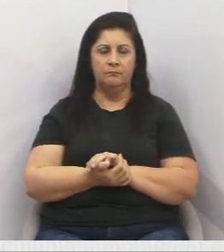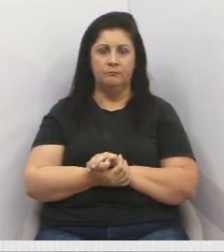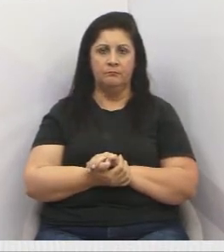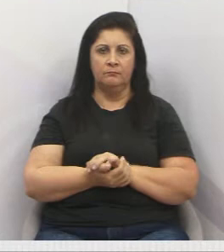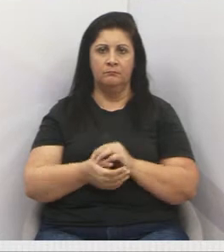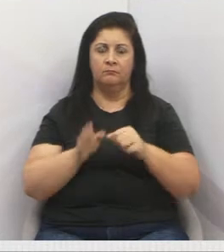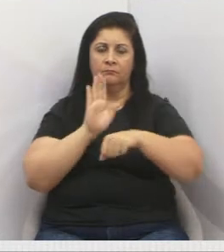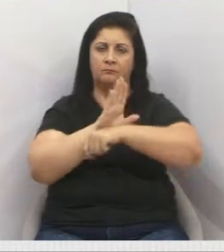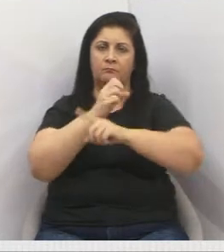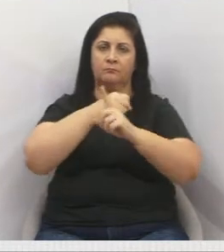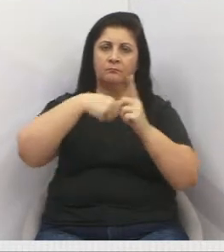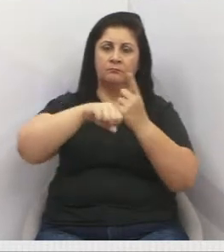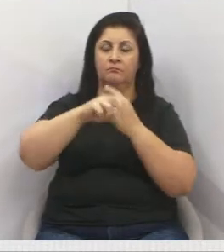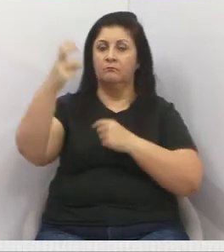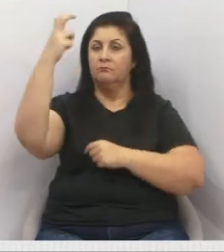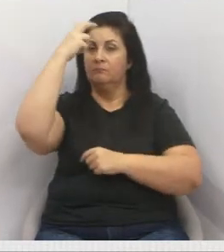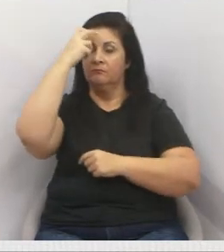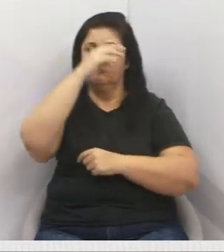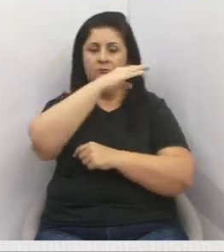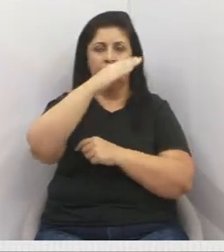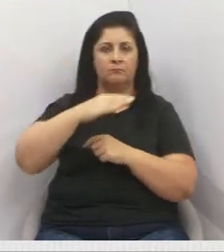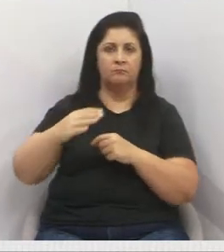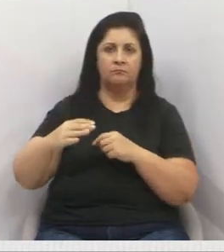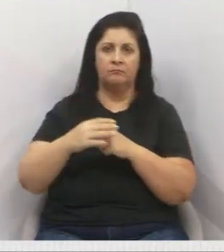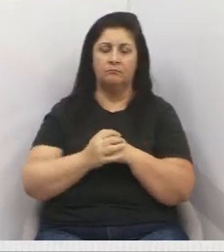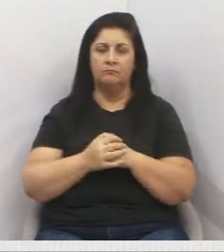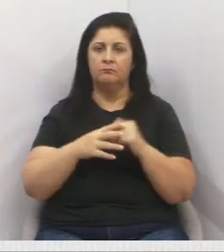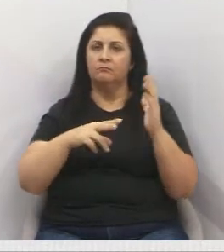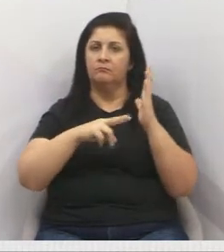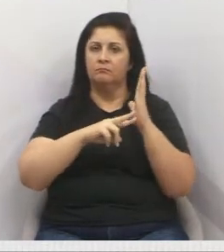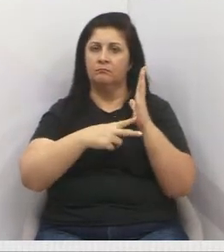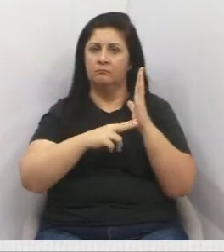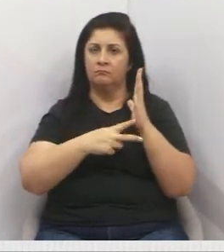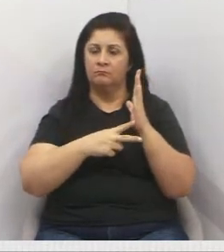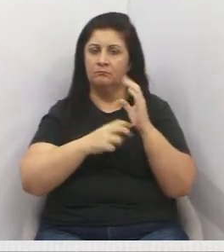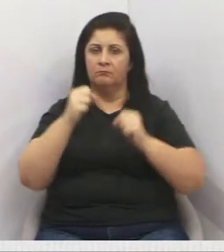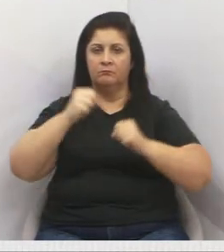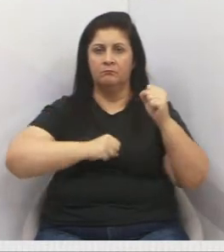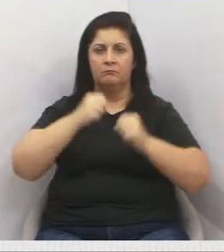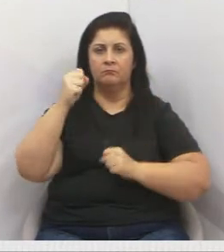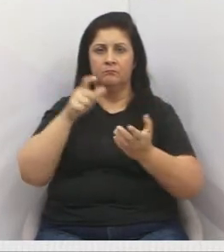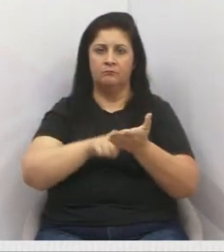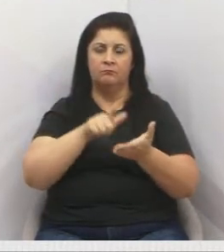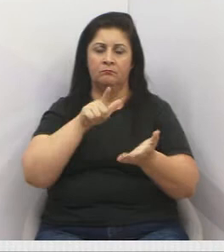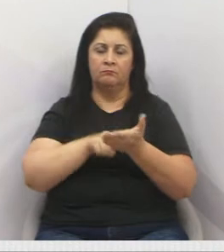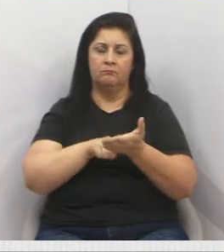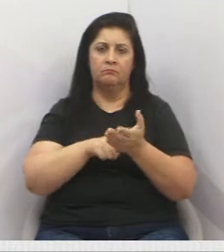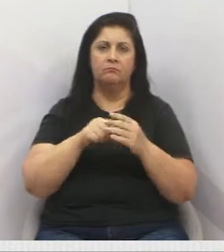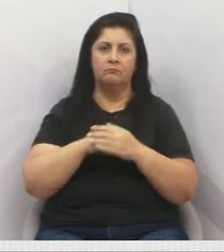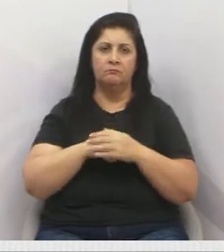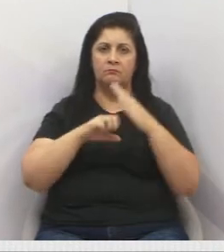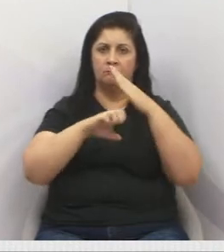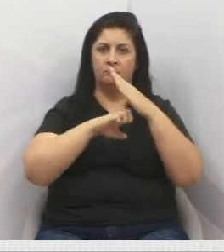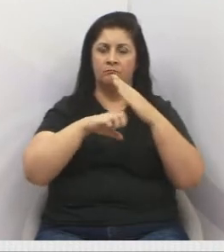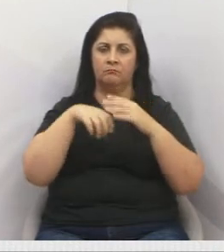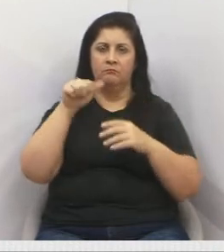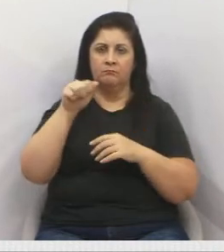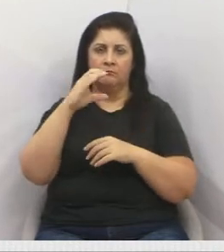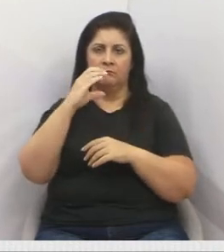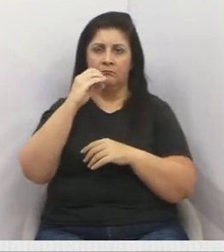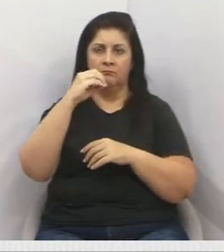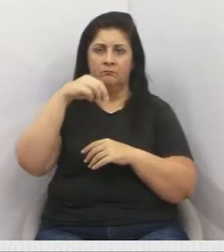Movimentos populares, Cultura no Morro, entidade de classe sindical, Sindicato dos Papeleiros, empresas ou entidades profissionais,